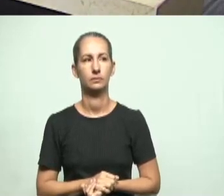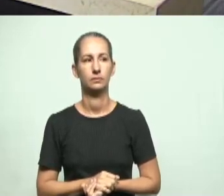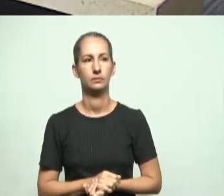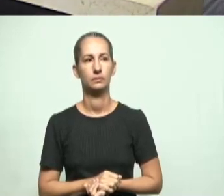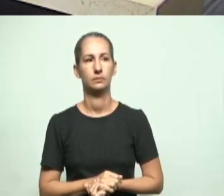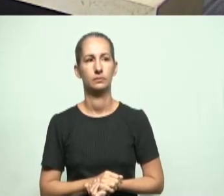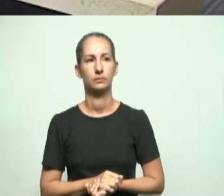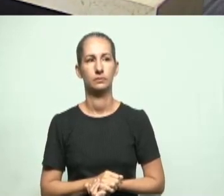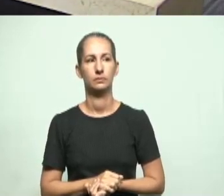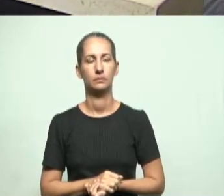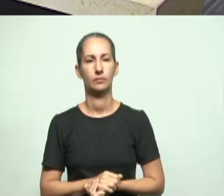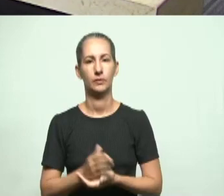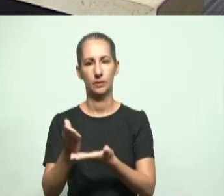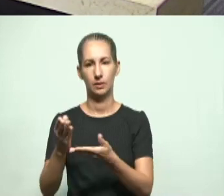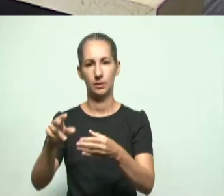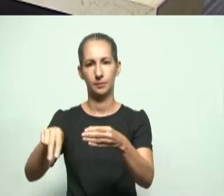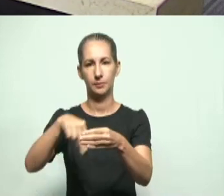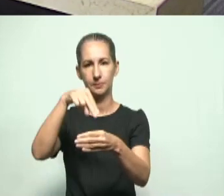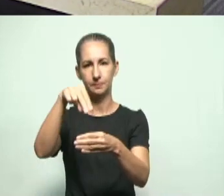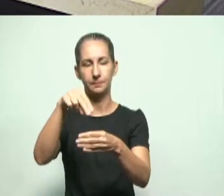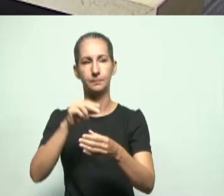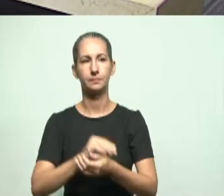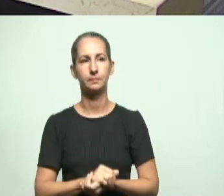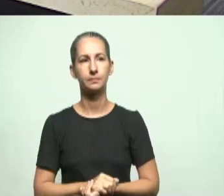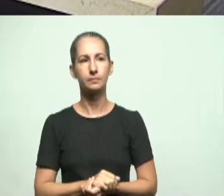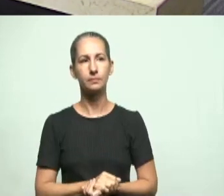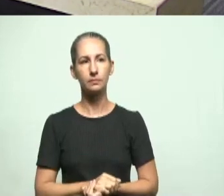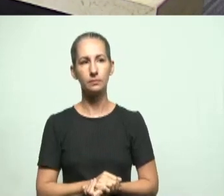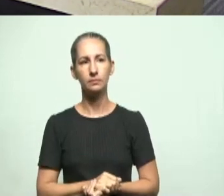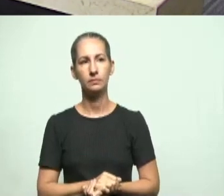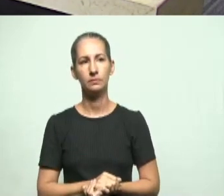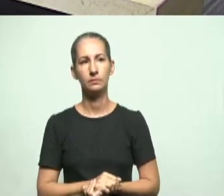O vereador vai utilizar a tribuna.